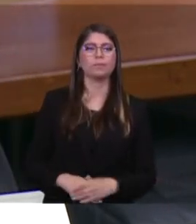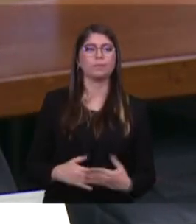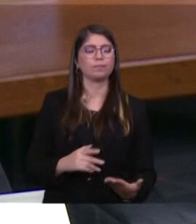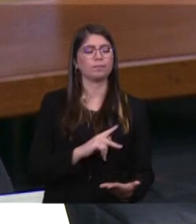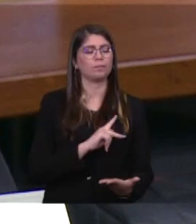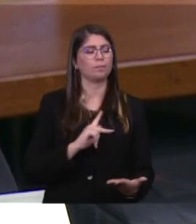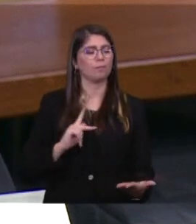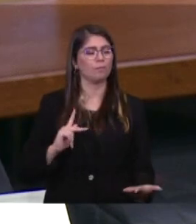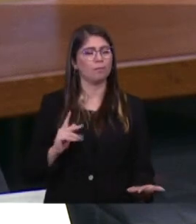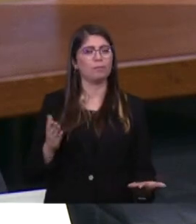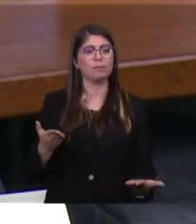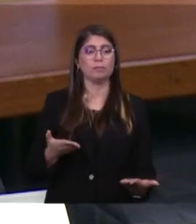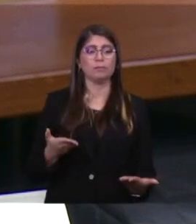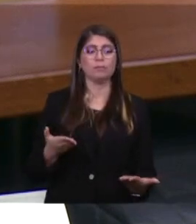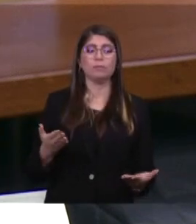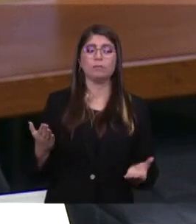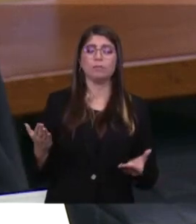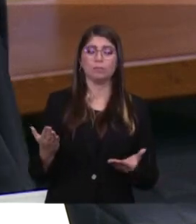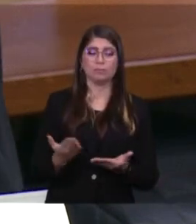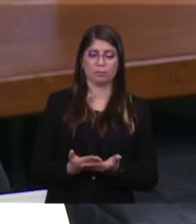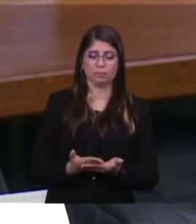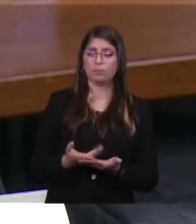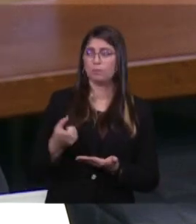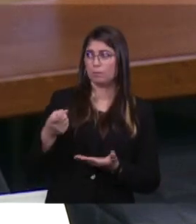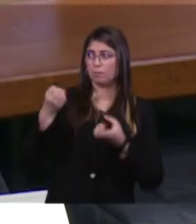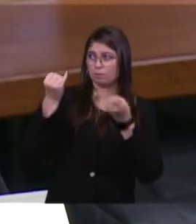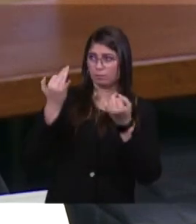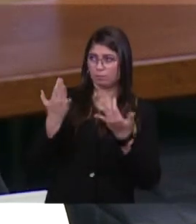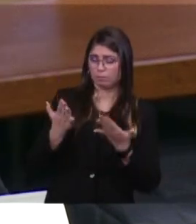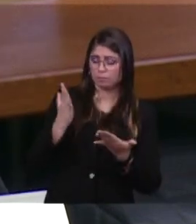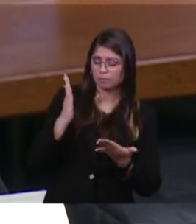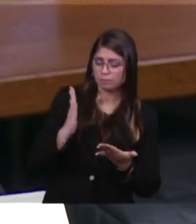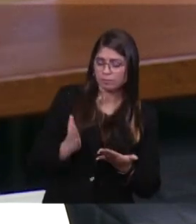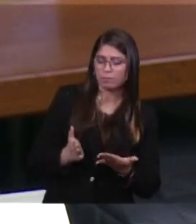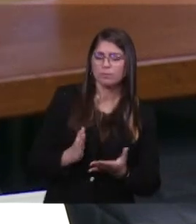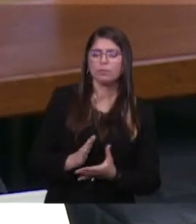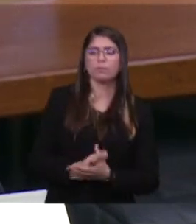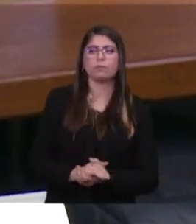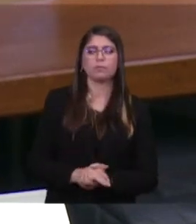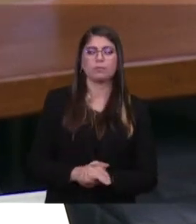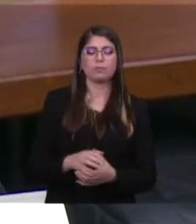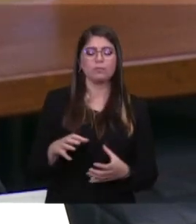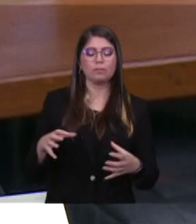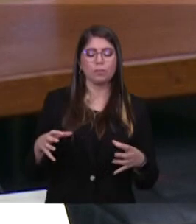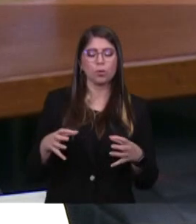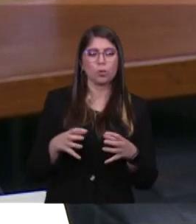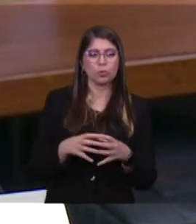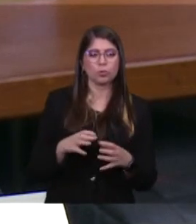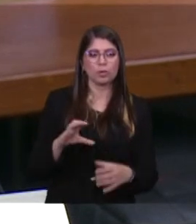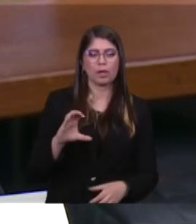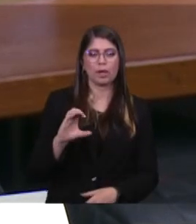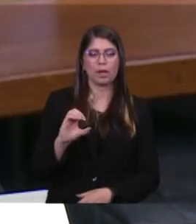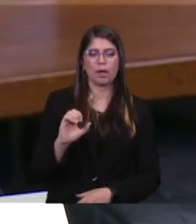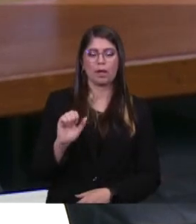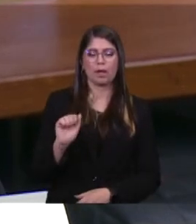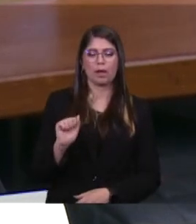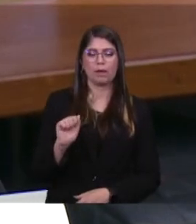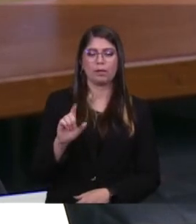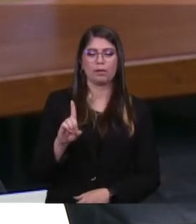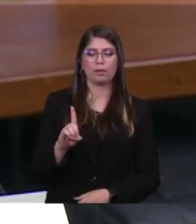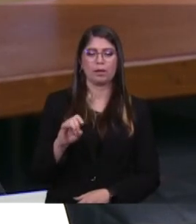Presidente, aqui trata-se, como Vossa Excelência já apregoou, de um conjunto de ações diretas de